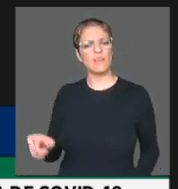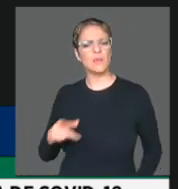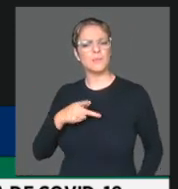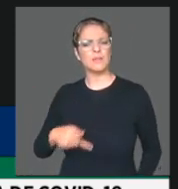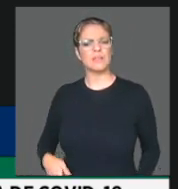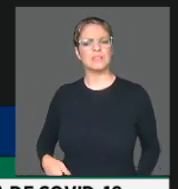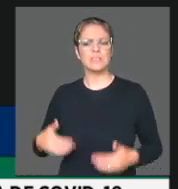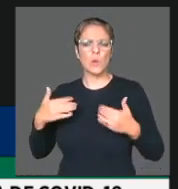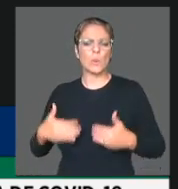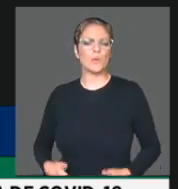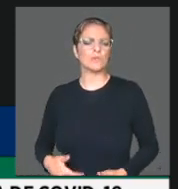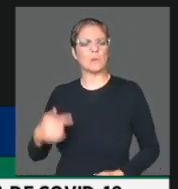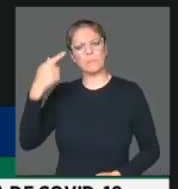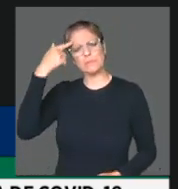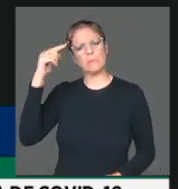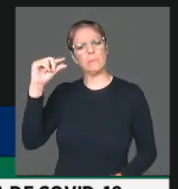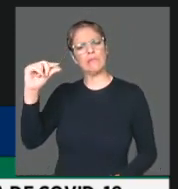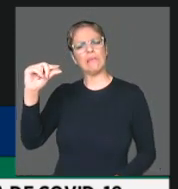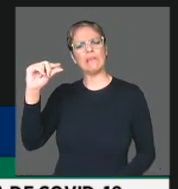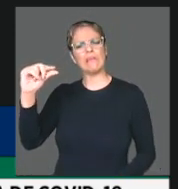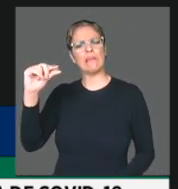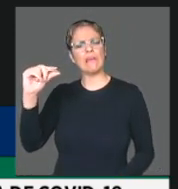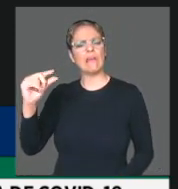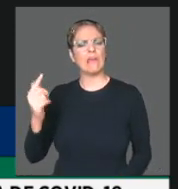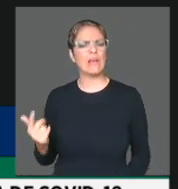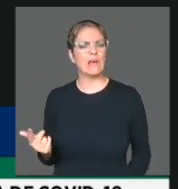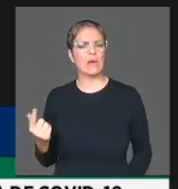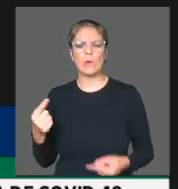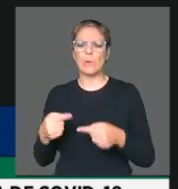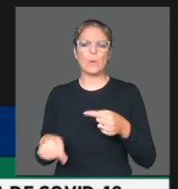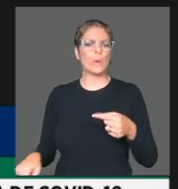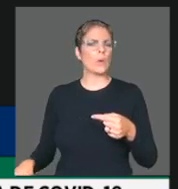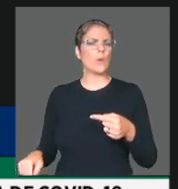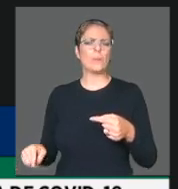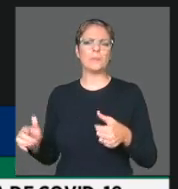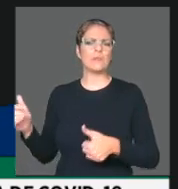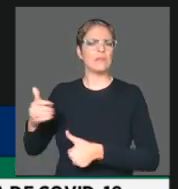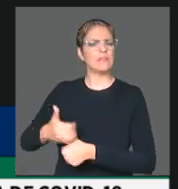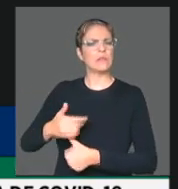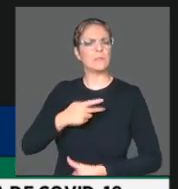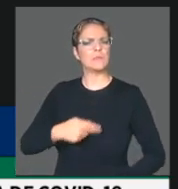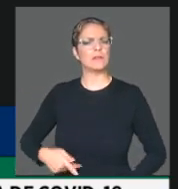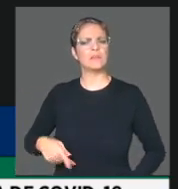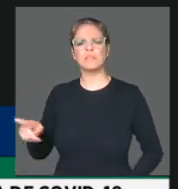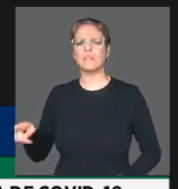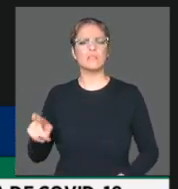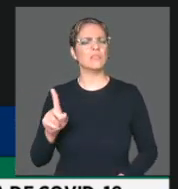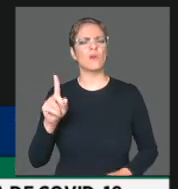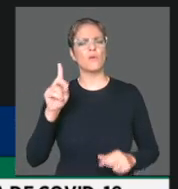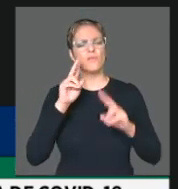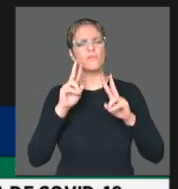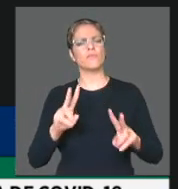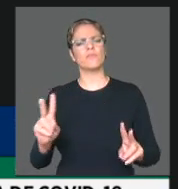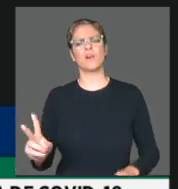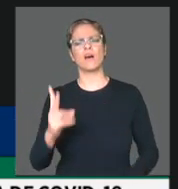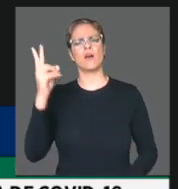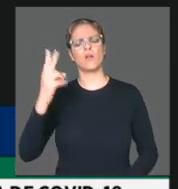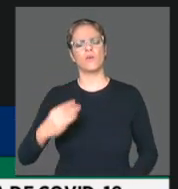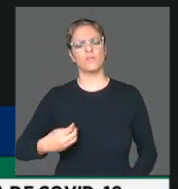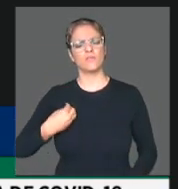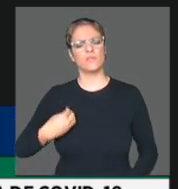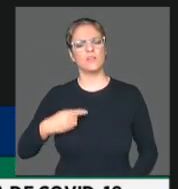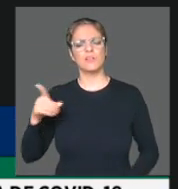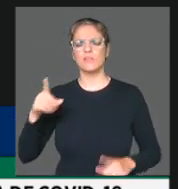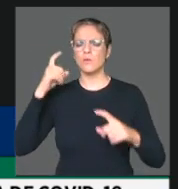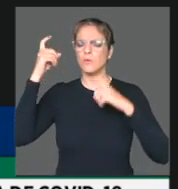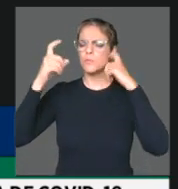como uma pessoa pequena, que não é compatível ao cargo, que não valoriza a vida dos brasileiros, que não se preocupa com os